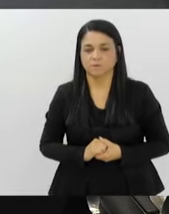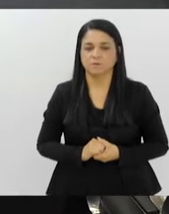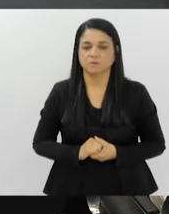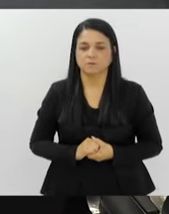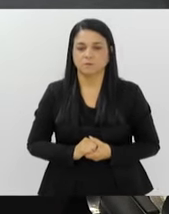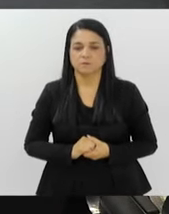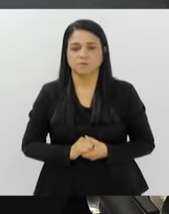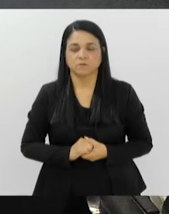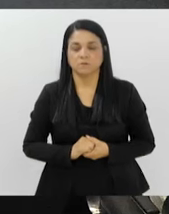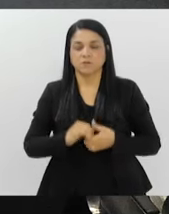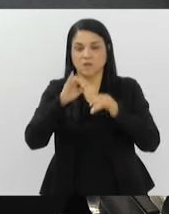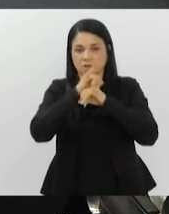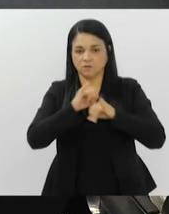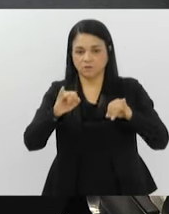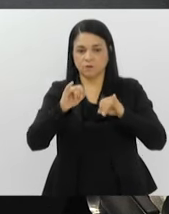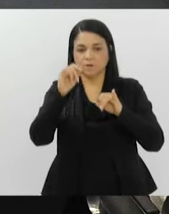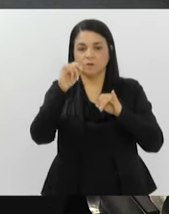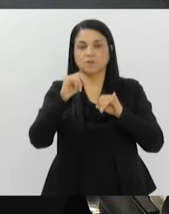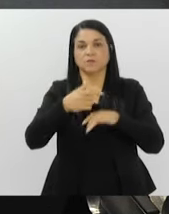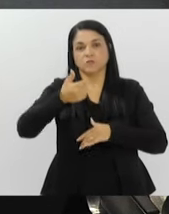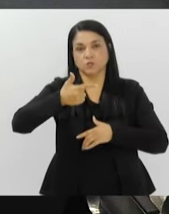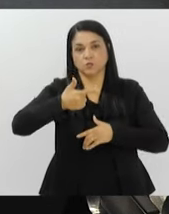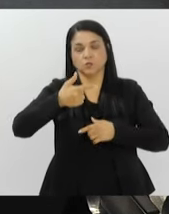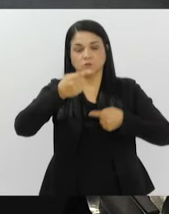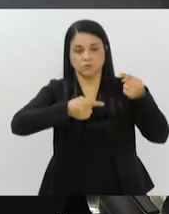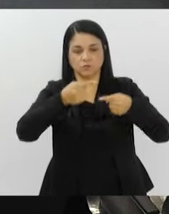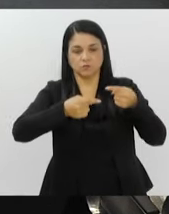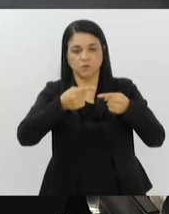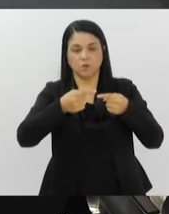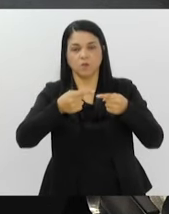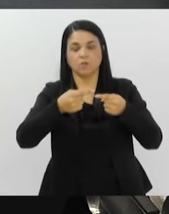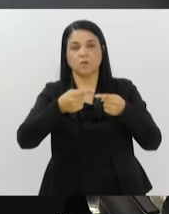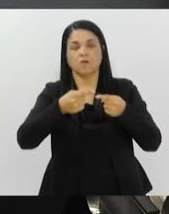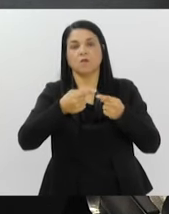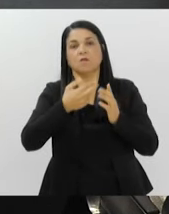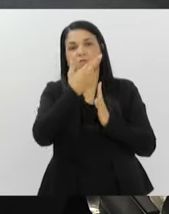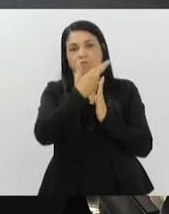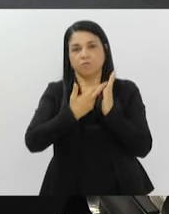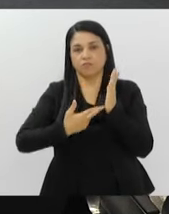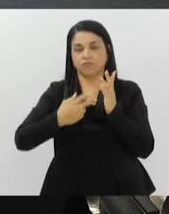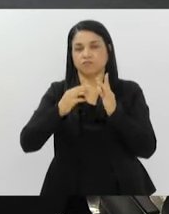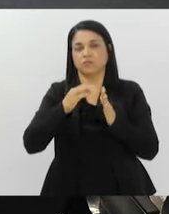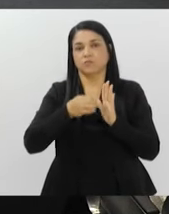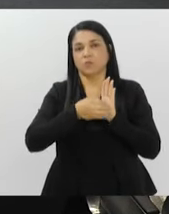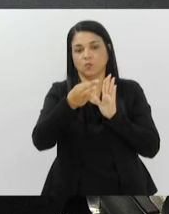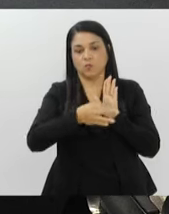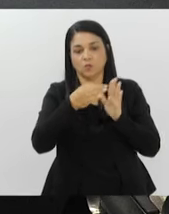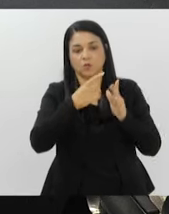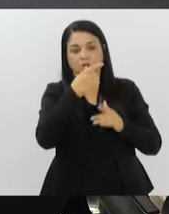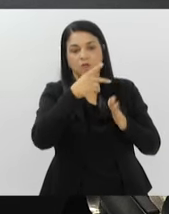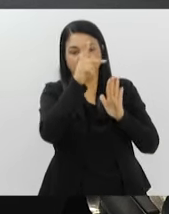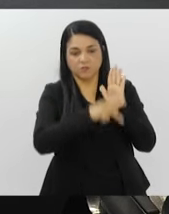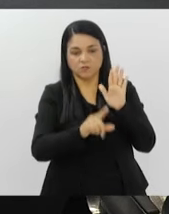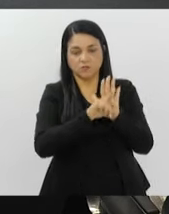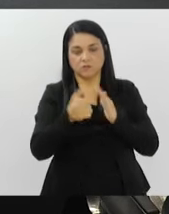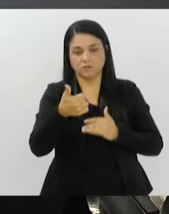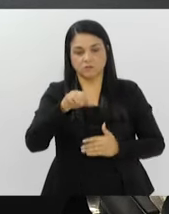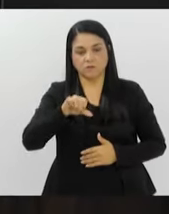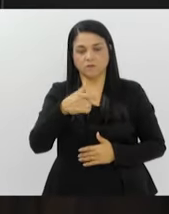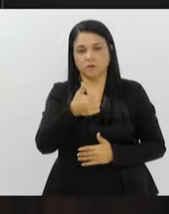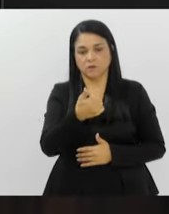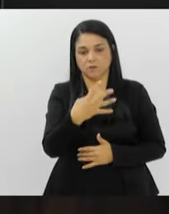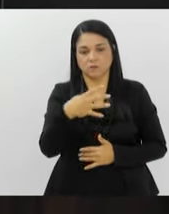autógrafo anuncio em segunda discussão redação do vencido projeto de lei número 1914 a de